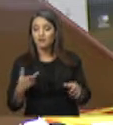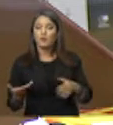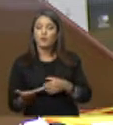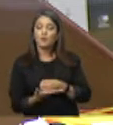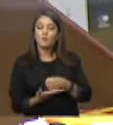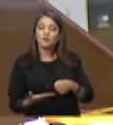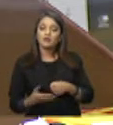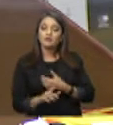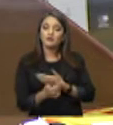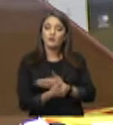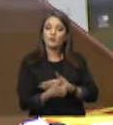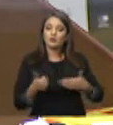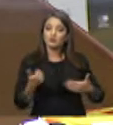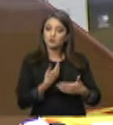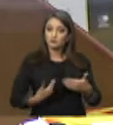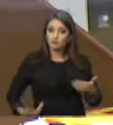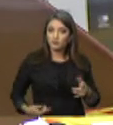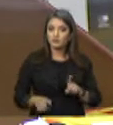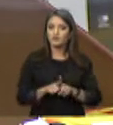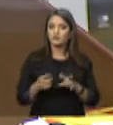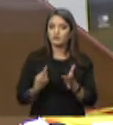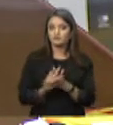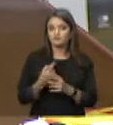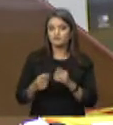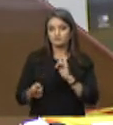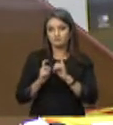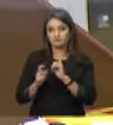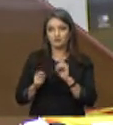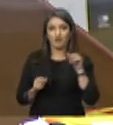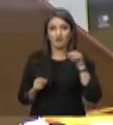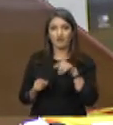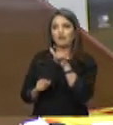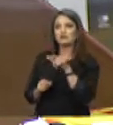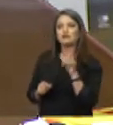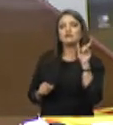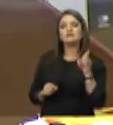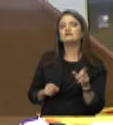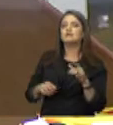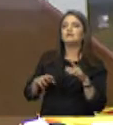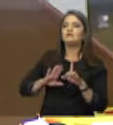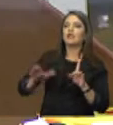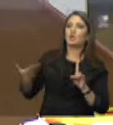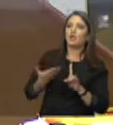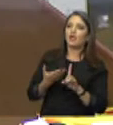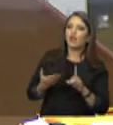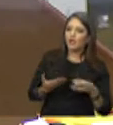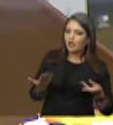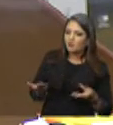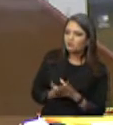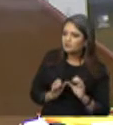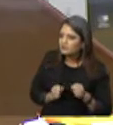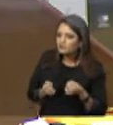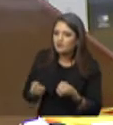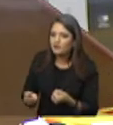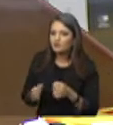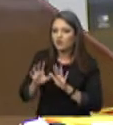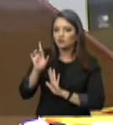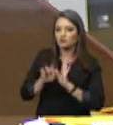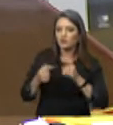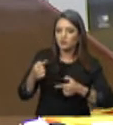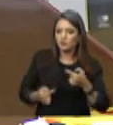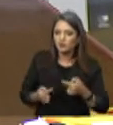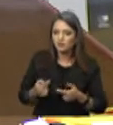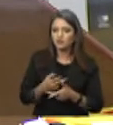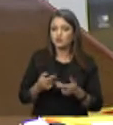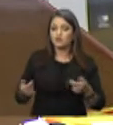moralidade pública e na probidade na administração e outros ao réu defendendo o seu patrimônio em Jenner seus direitos políticos e outros direitos